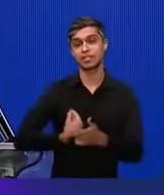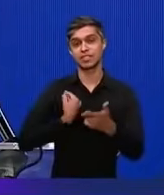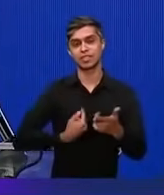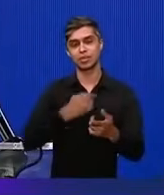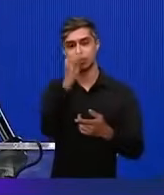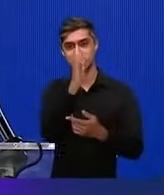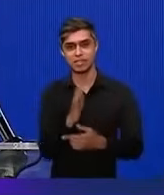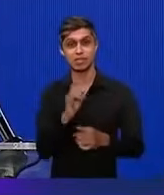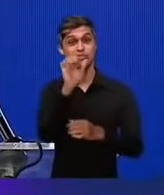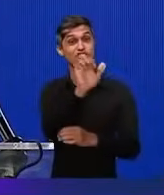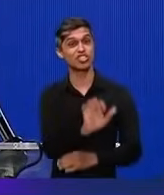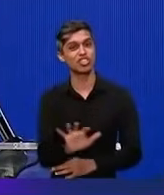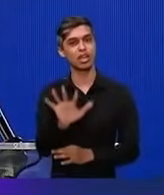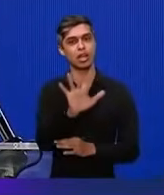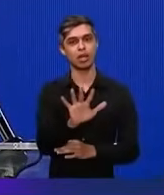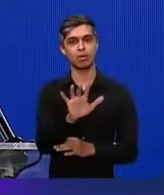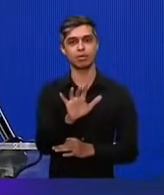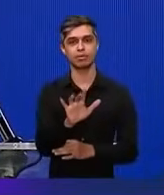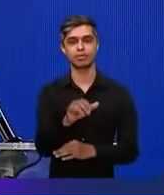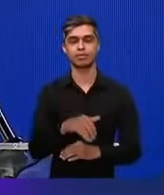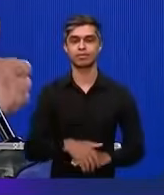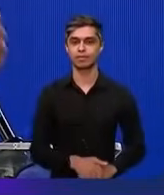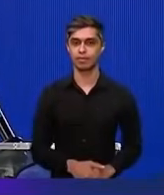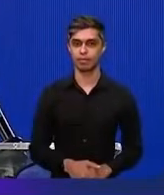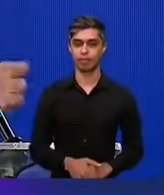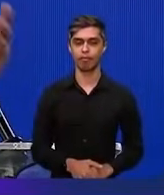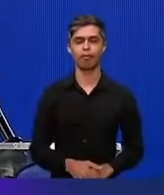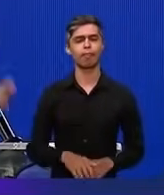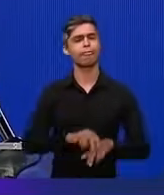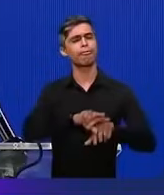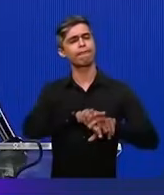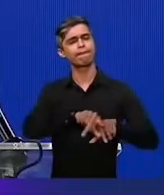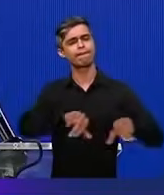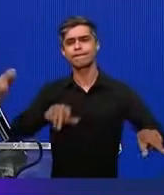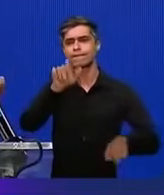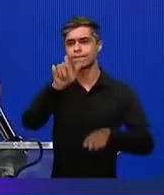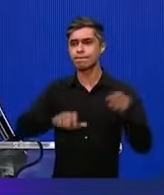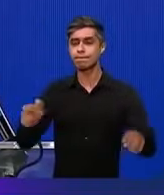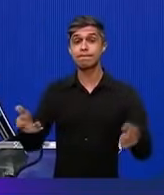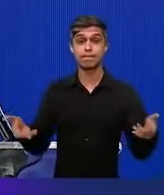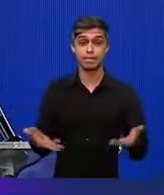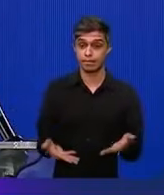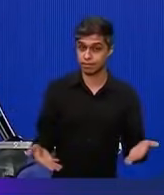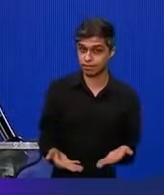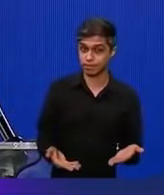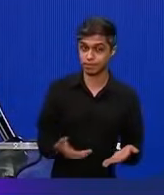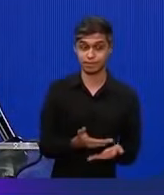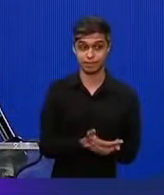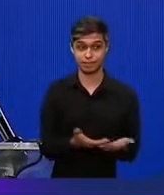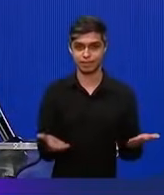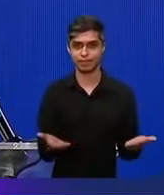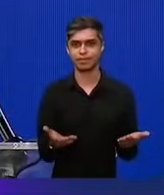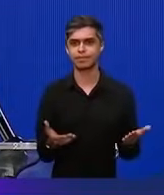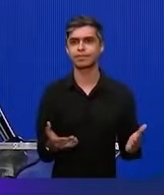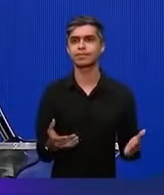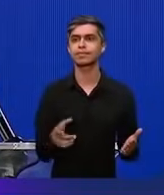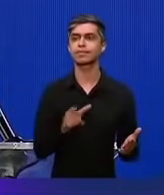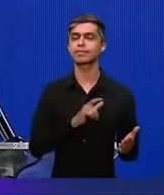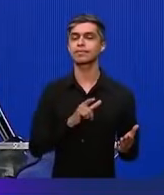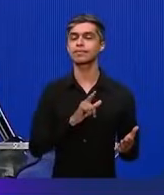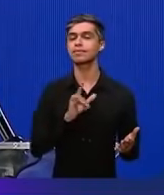quem empreende em particular. Dezenas e dezenas de pessoas hoje estão envoltas